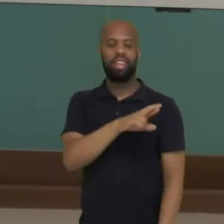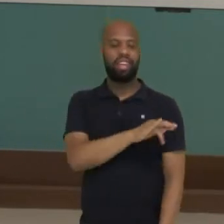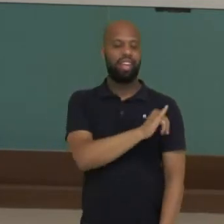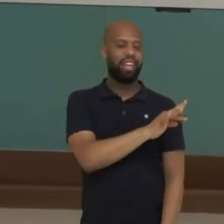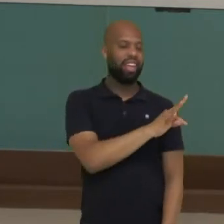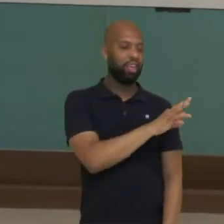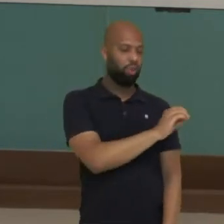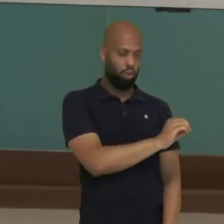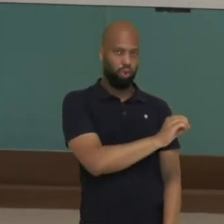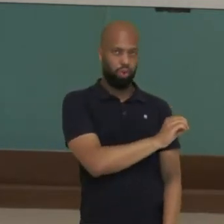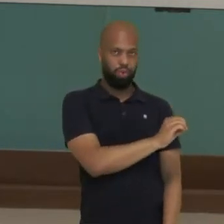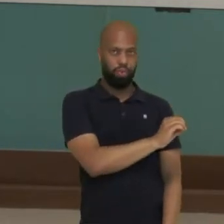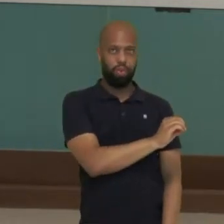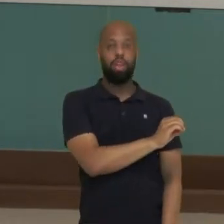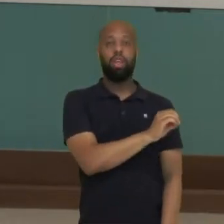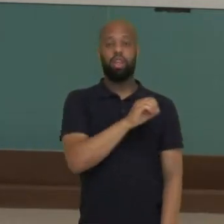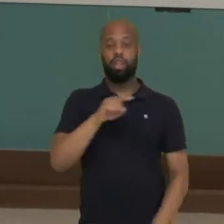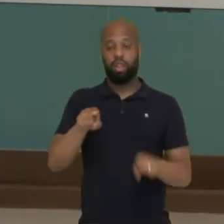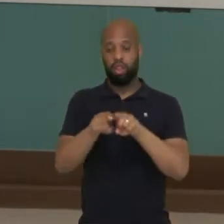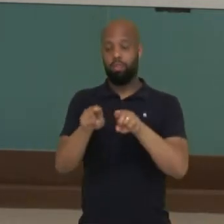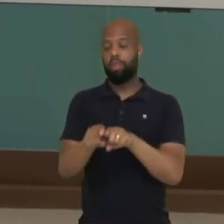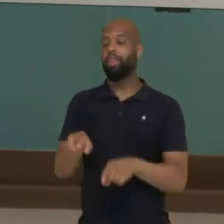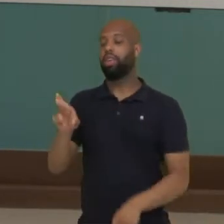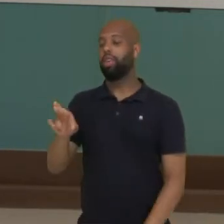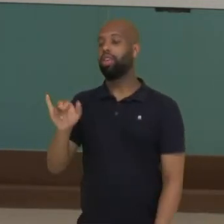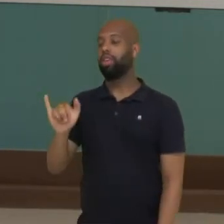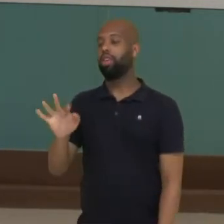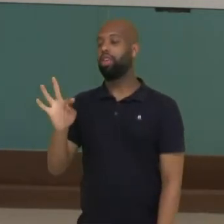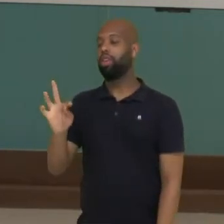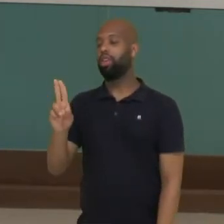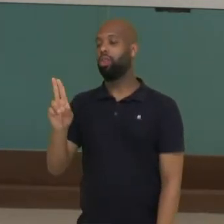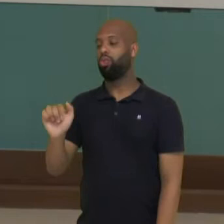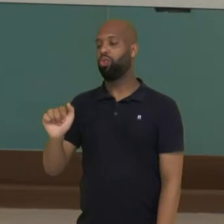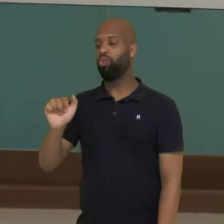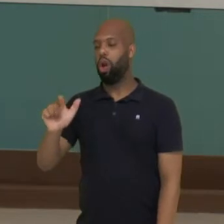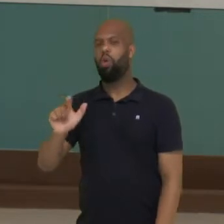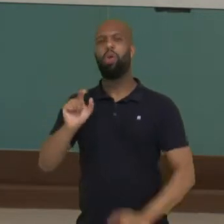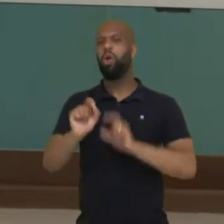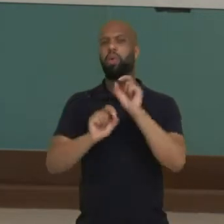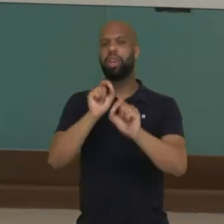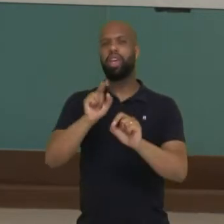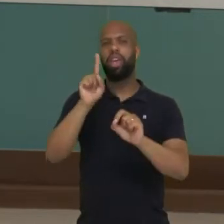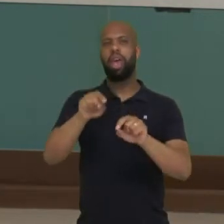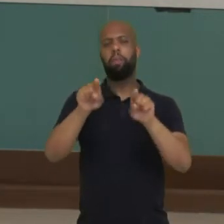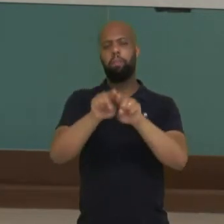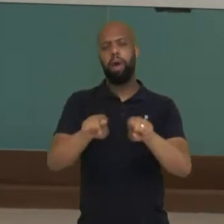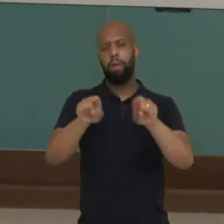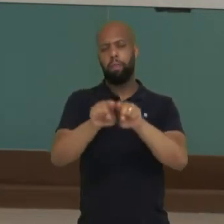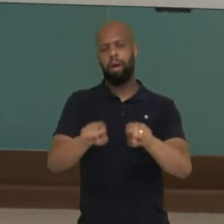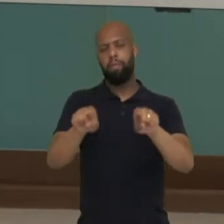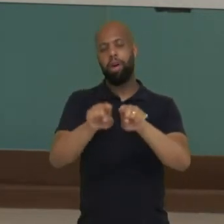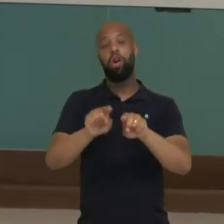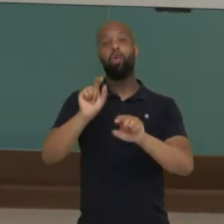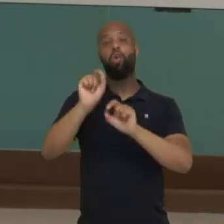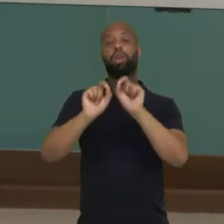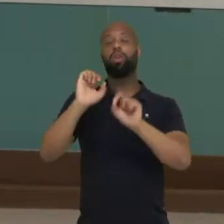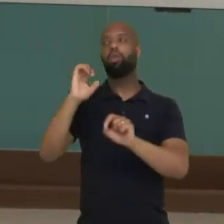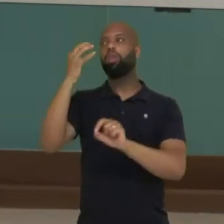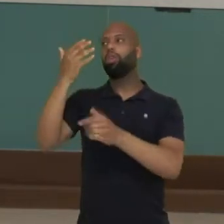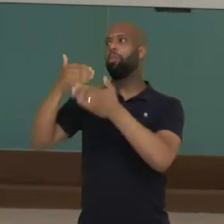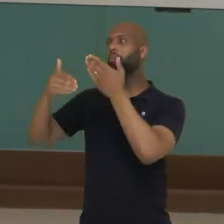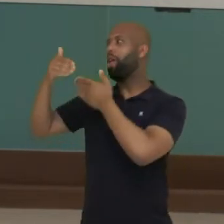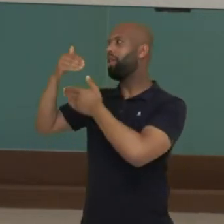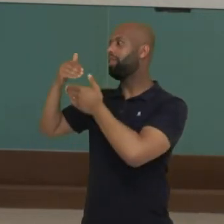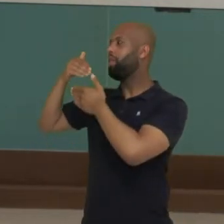rit, que vem do sânscrito ritmo, ou seja, é a repetição de algo que aconteceu no passado e que se